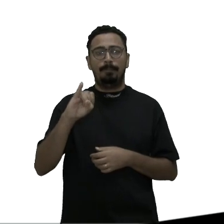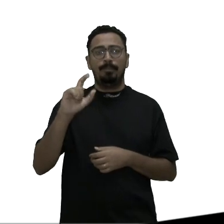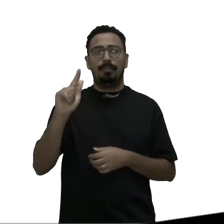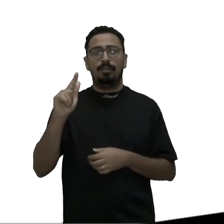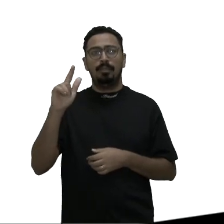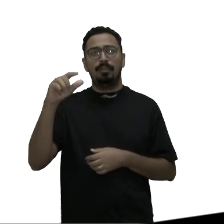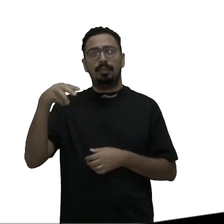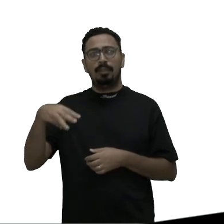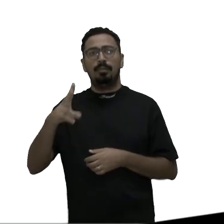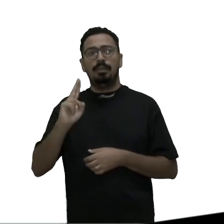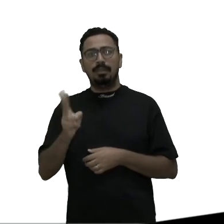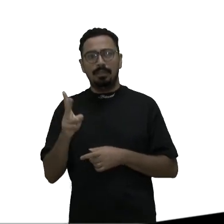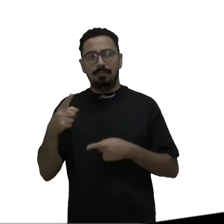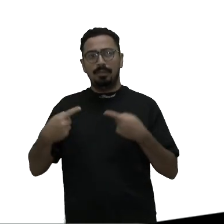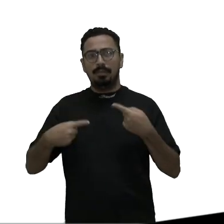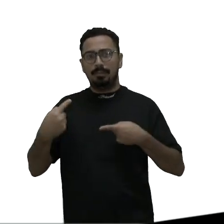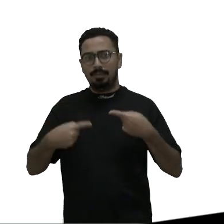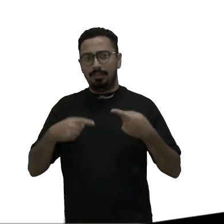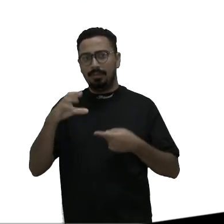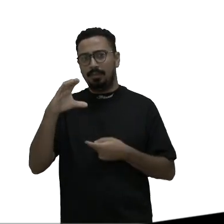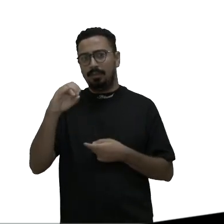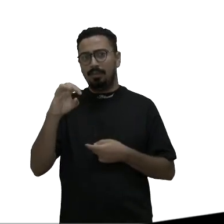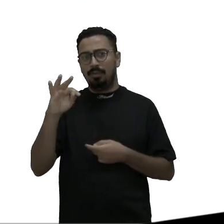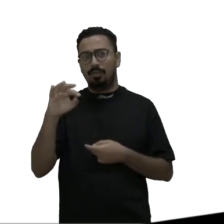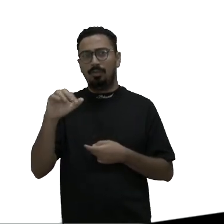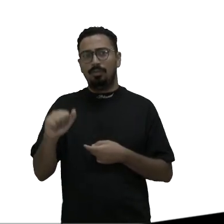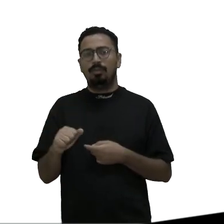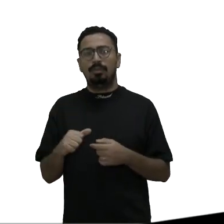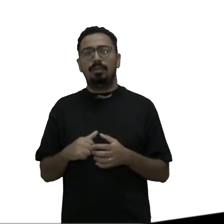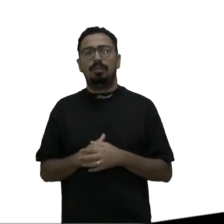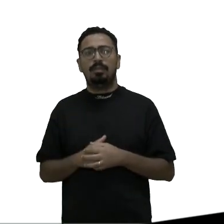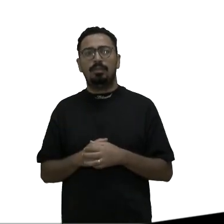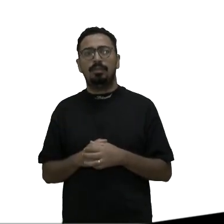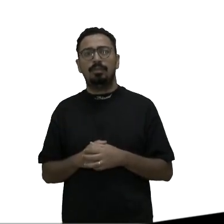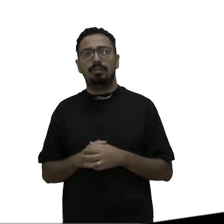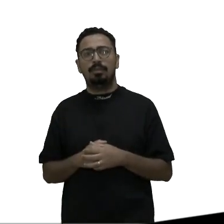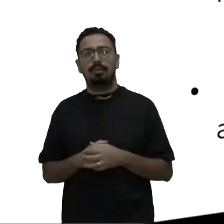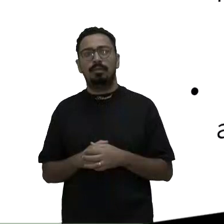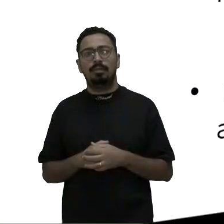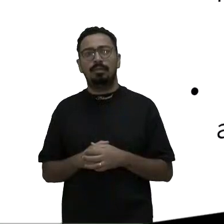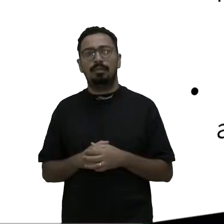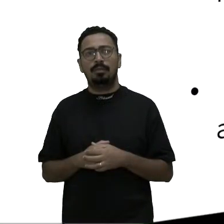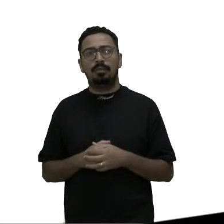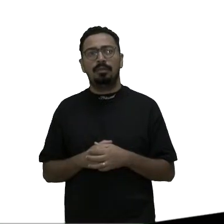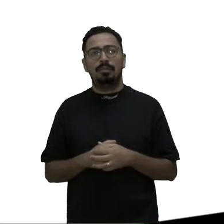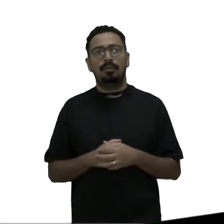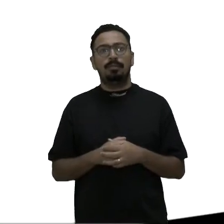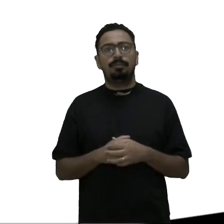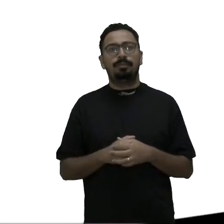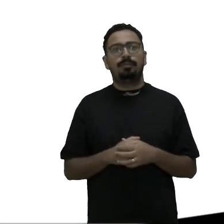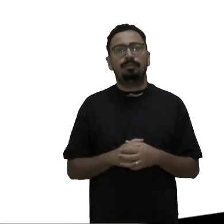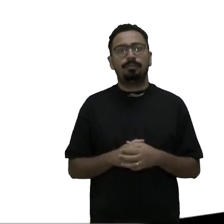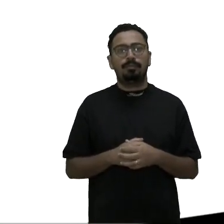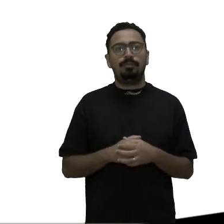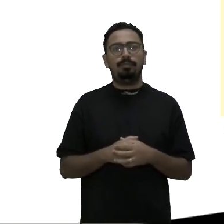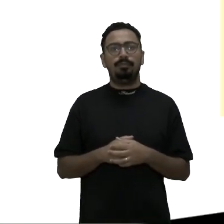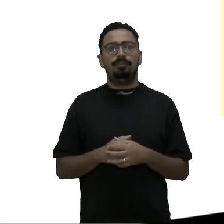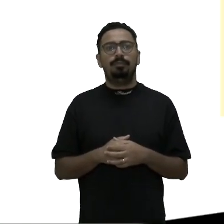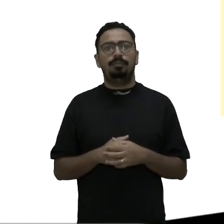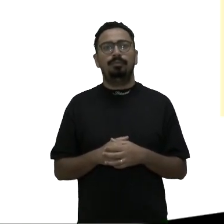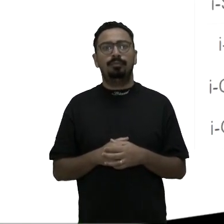sempre, quando vou discutir contas, gosto de citar a questão do índice de efetividade na gestão municipal. Pode voltar mais um, por